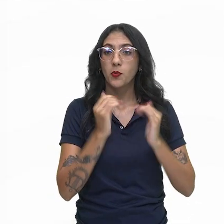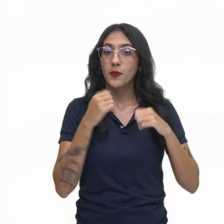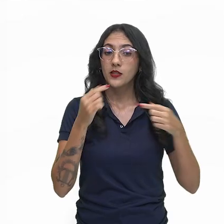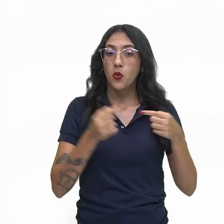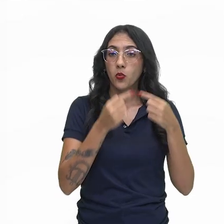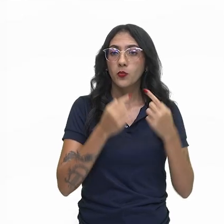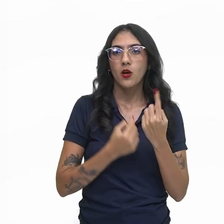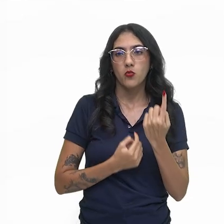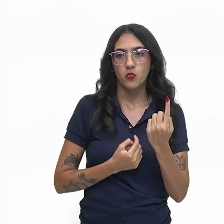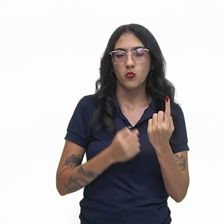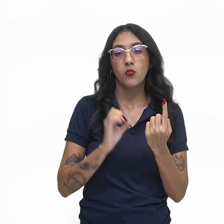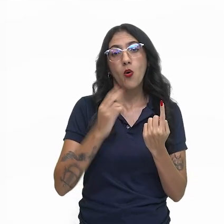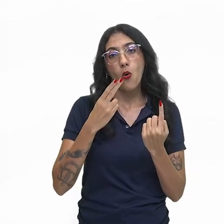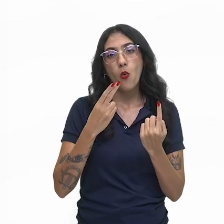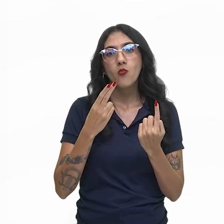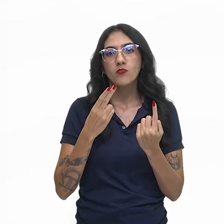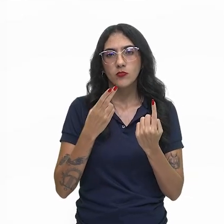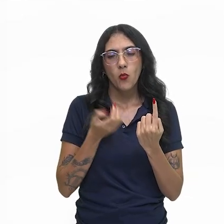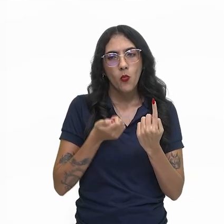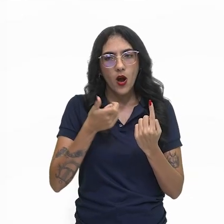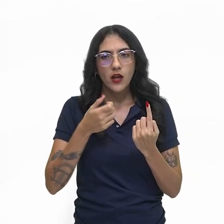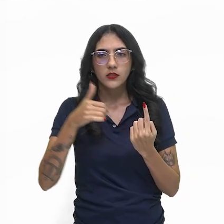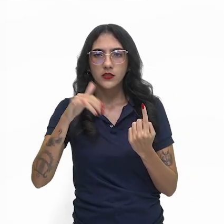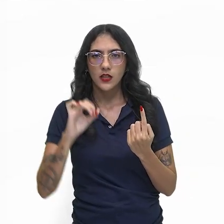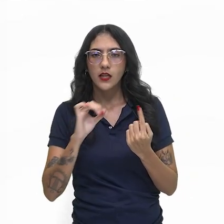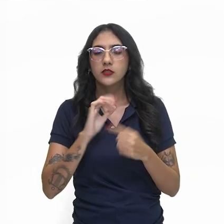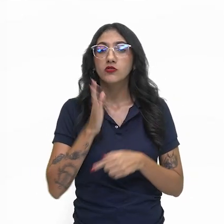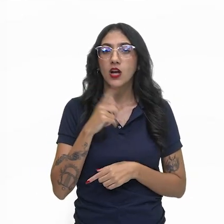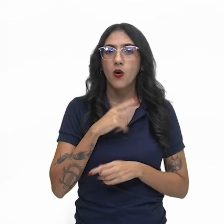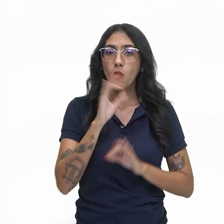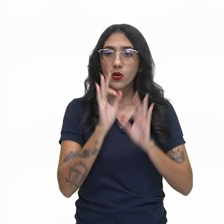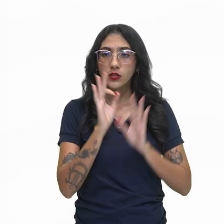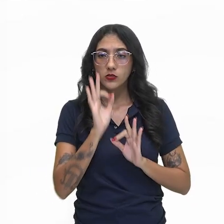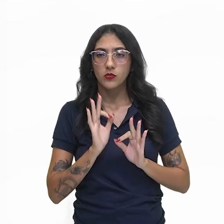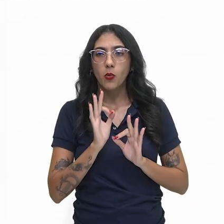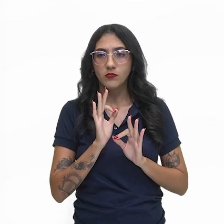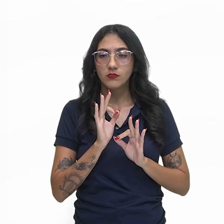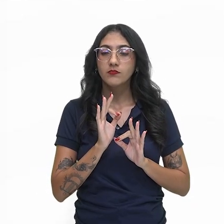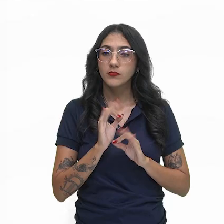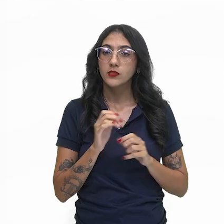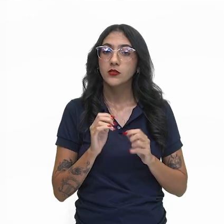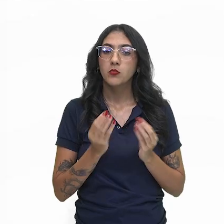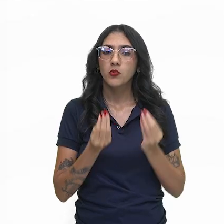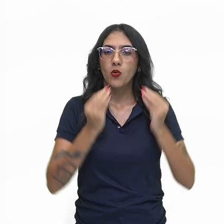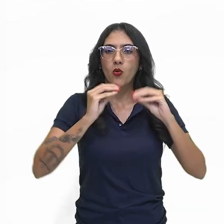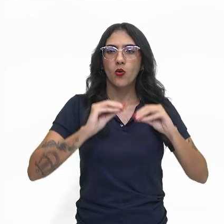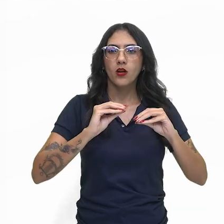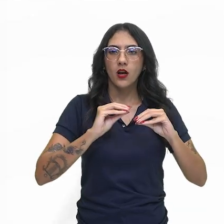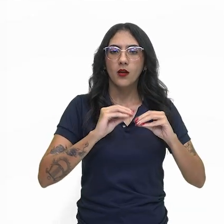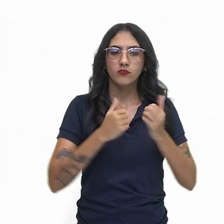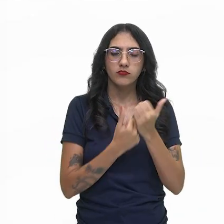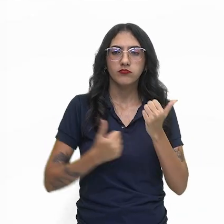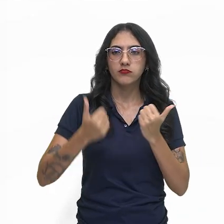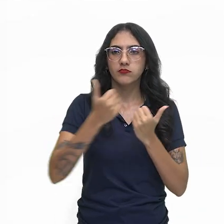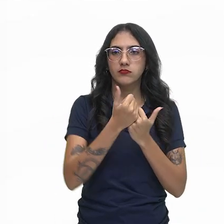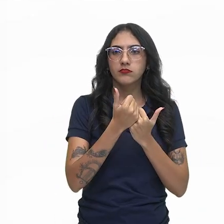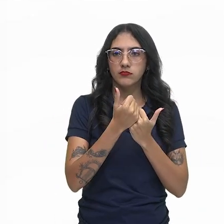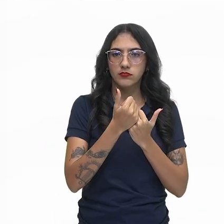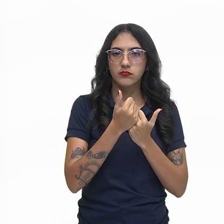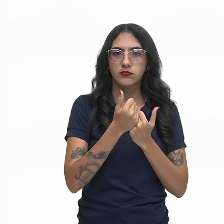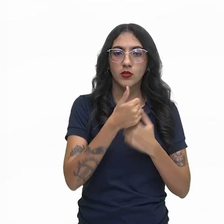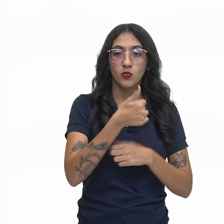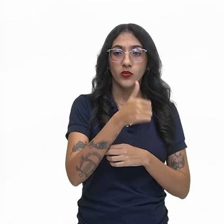10. Depois de ajustar o lugar da vírgula, adiciona-se a potência de base 10. Multiplica por